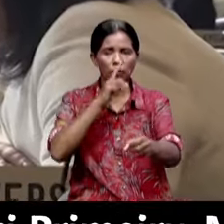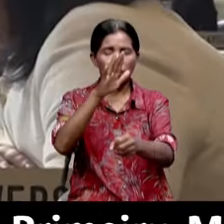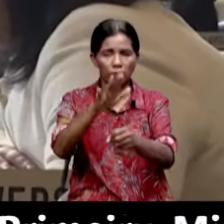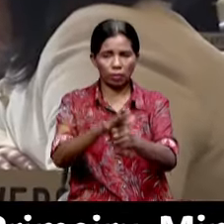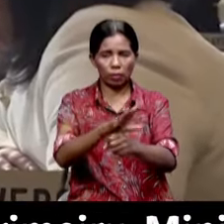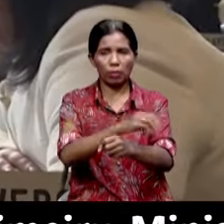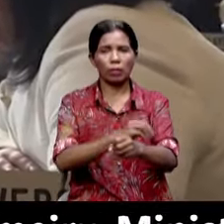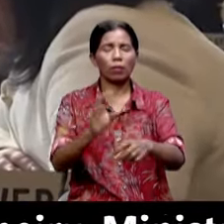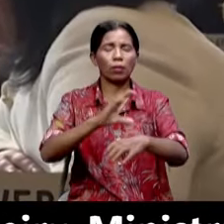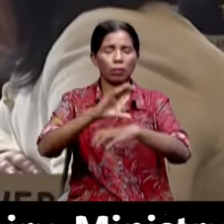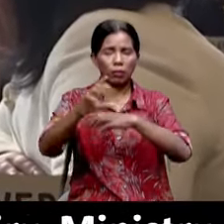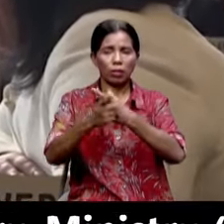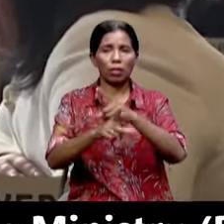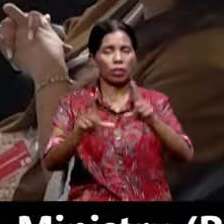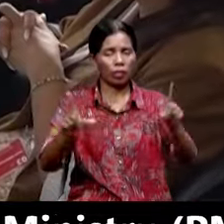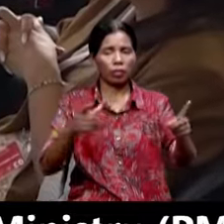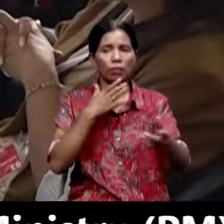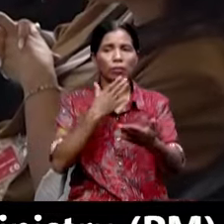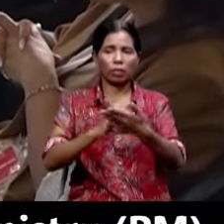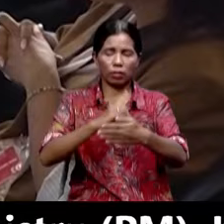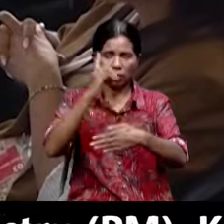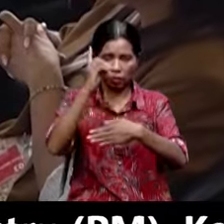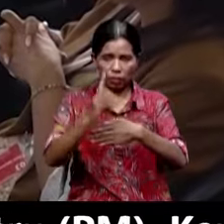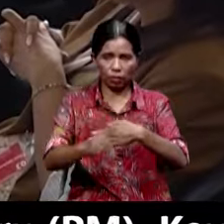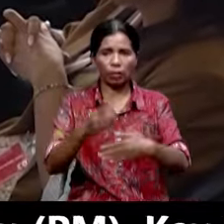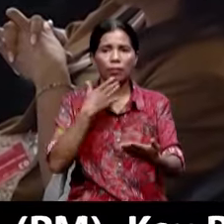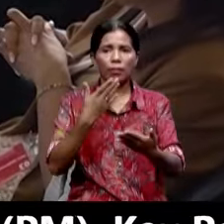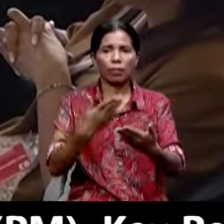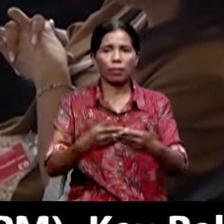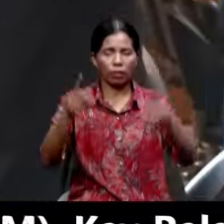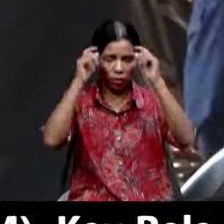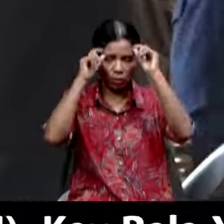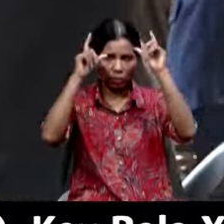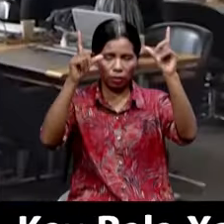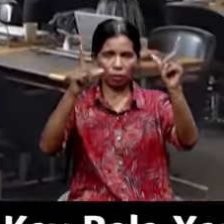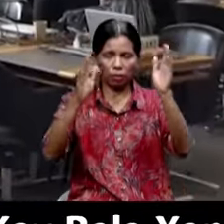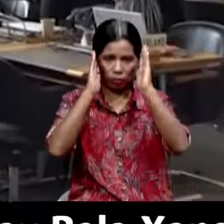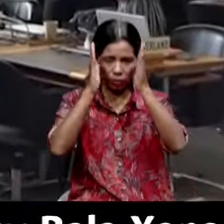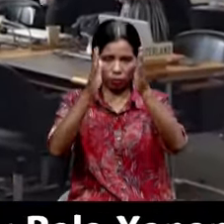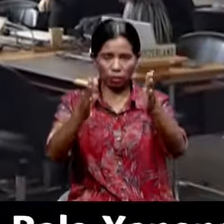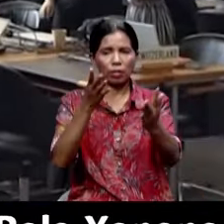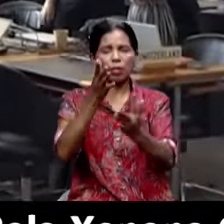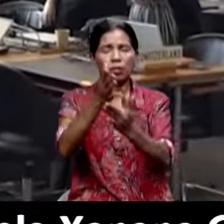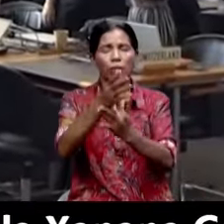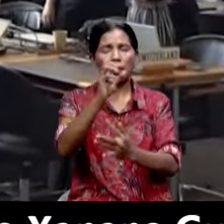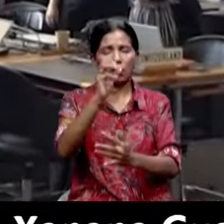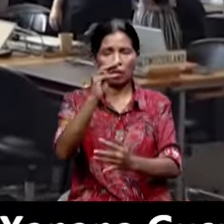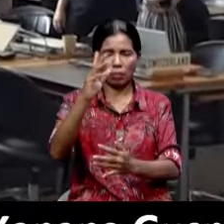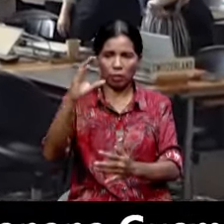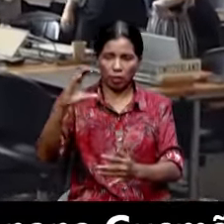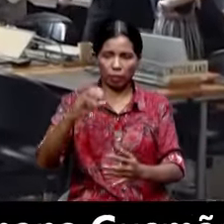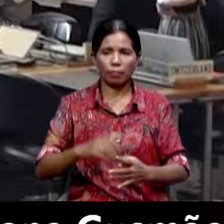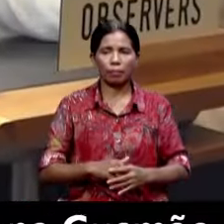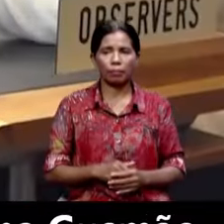princípio comércio livre no justo, desenvolvimento sustentável, no Timor-Leste ne dedicação ba sistema comércio global. This